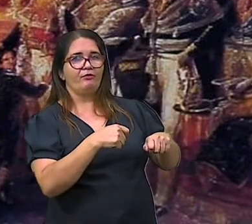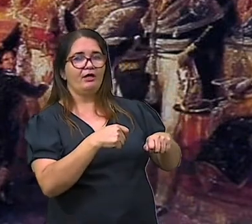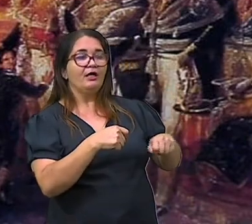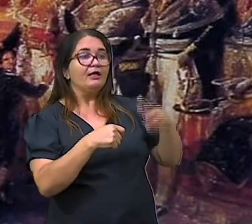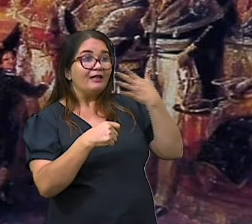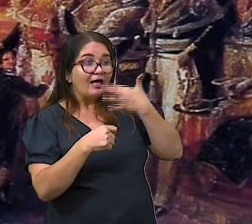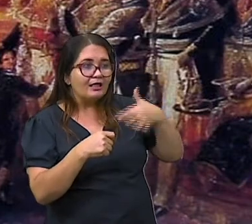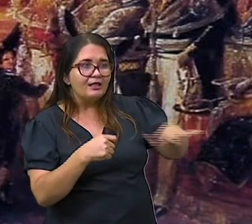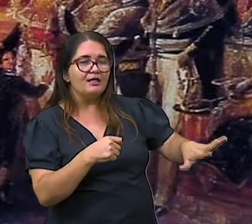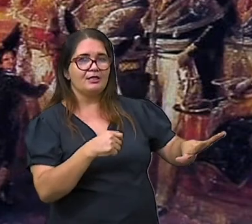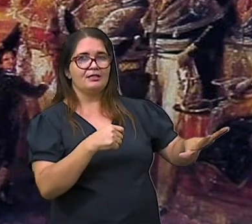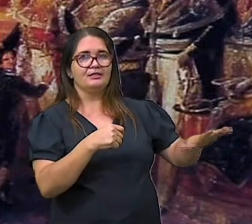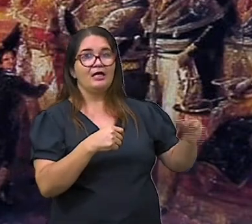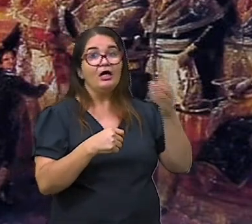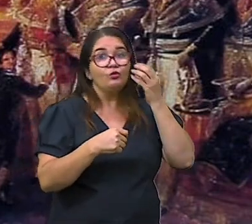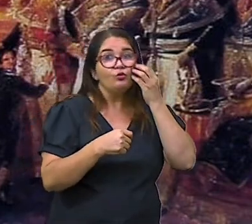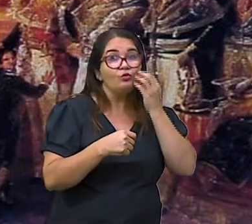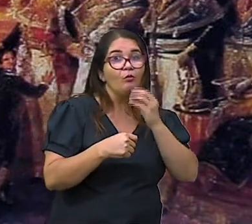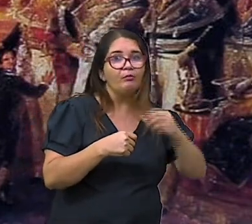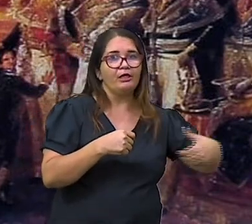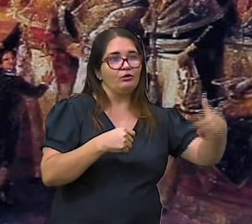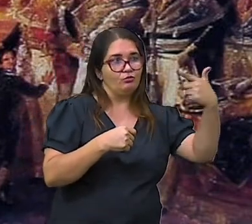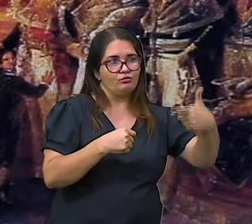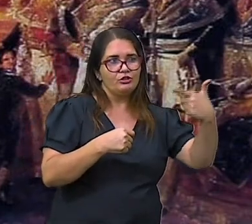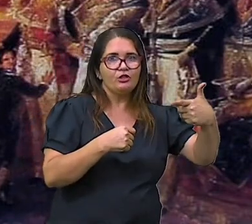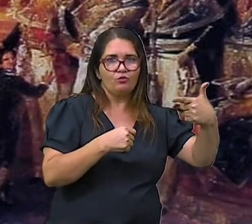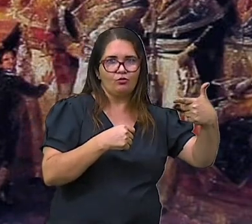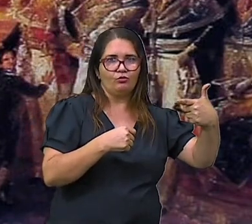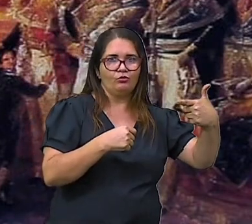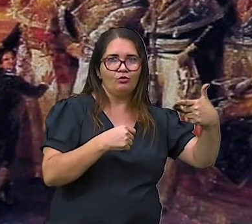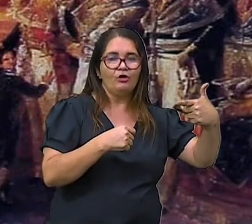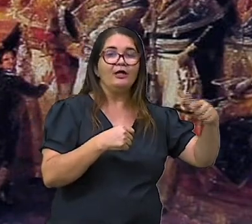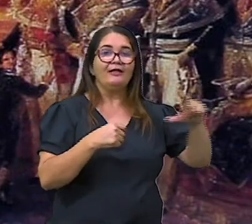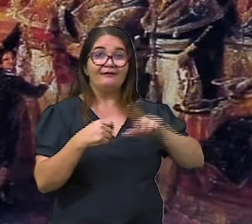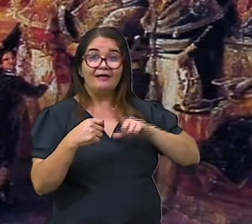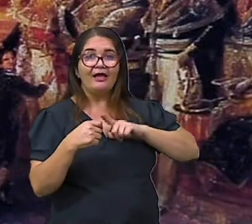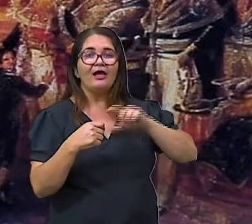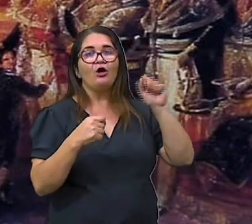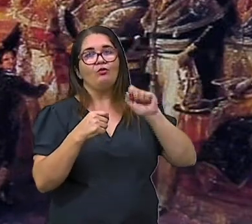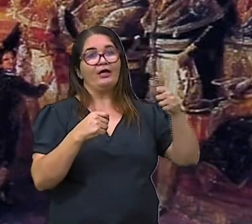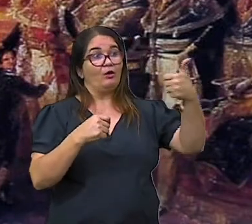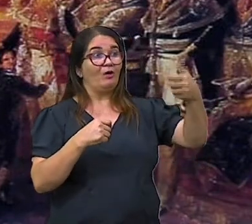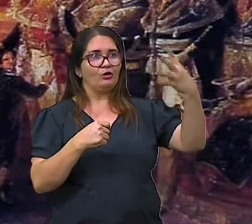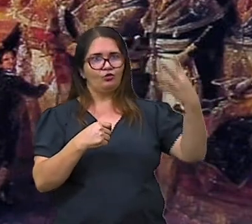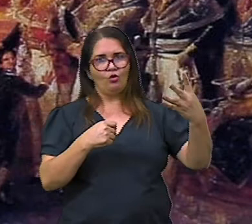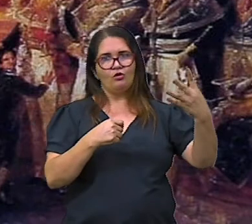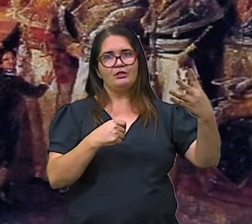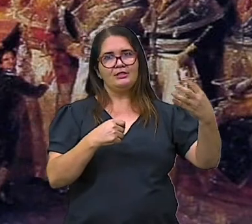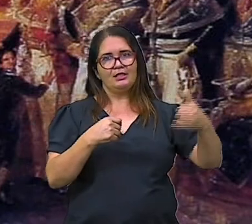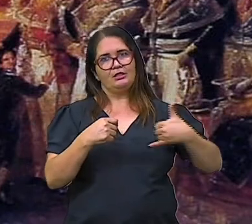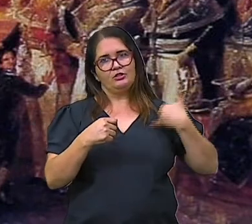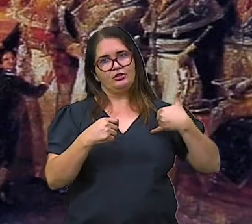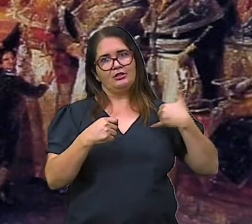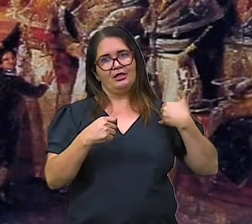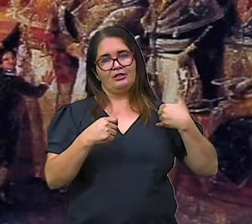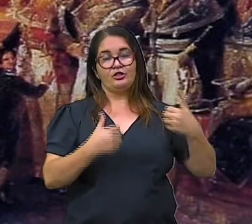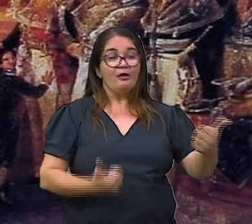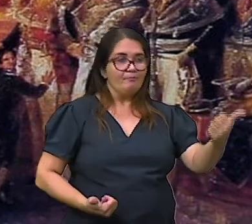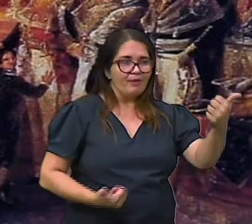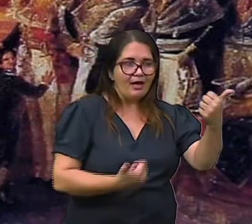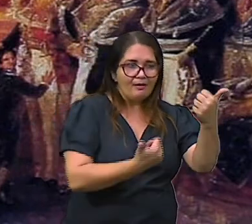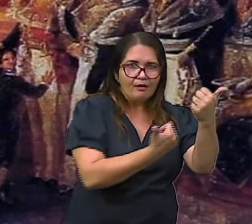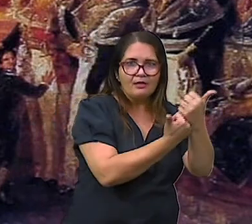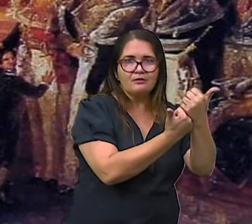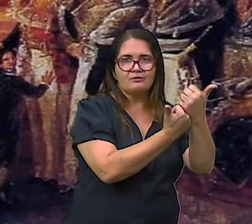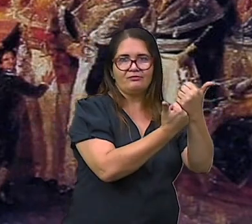também das províncias que hoje seriam os nossos estados. Então, estudantes, só para entendermos esse